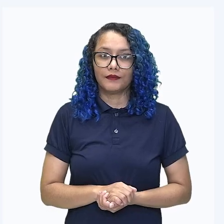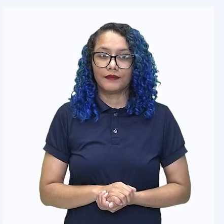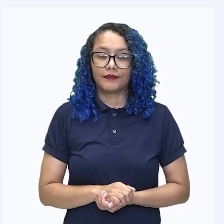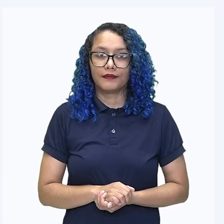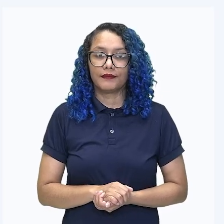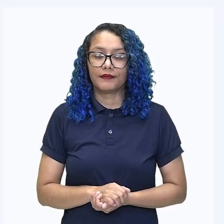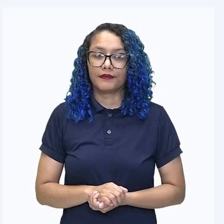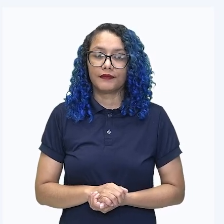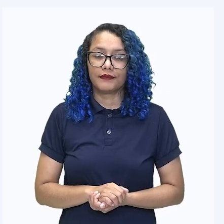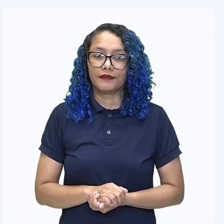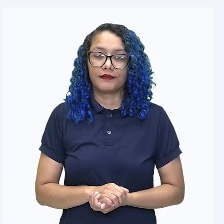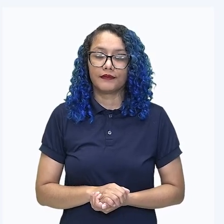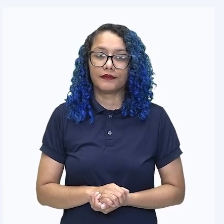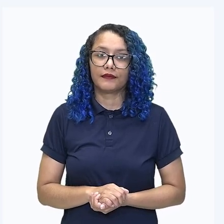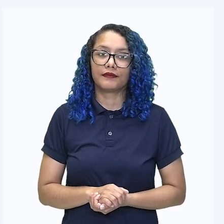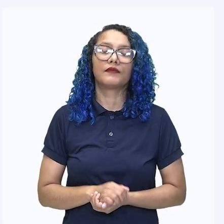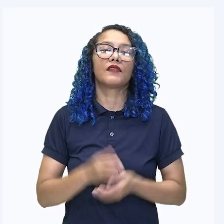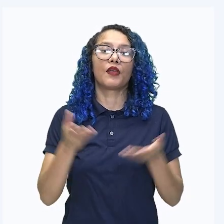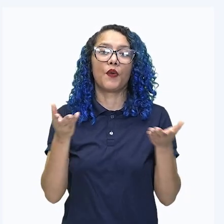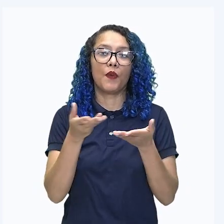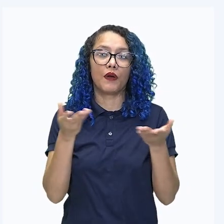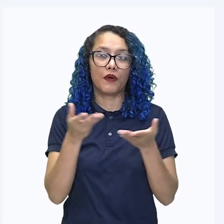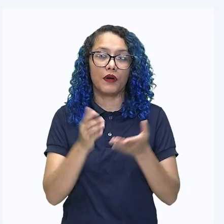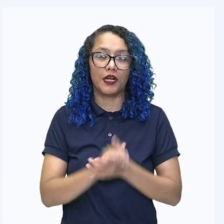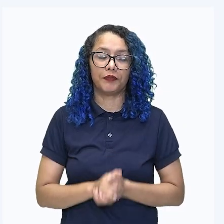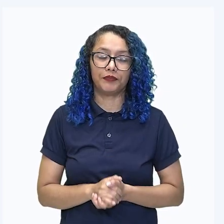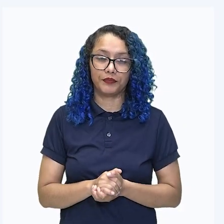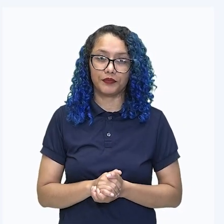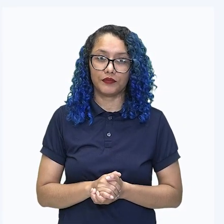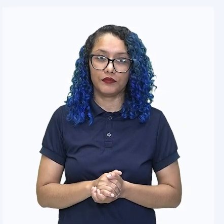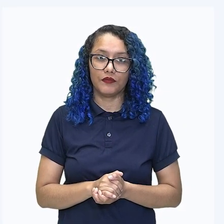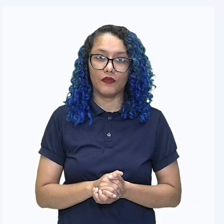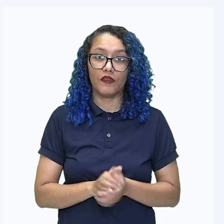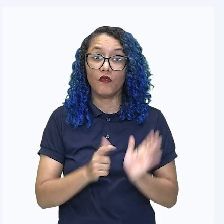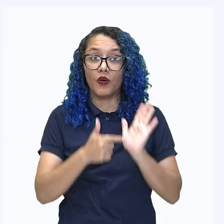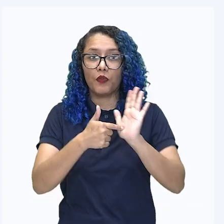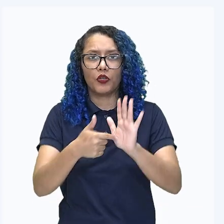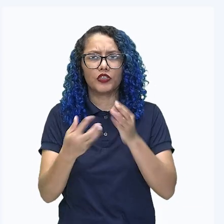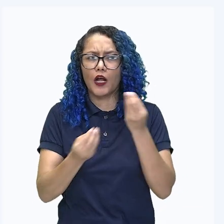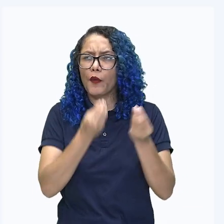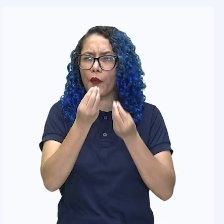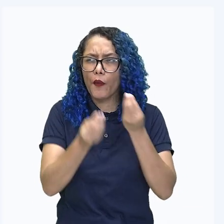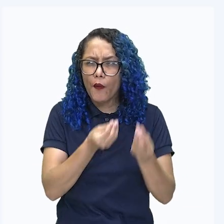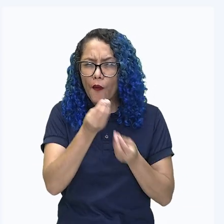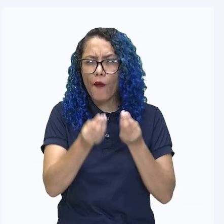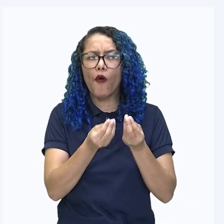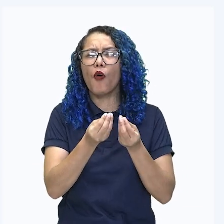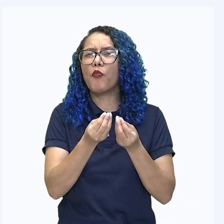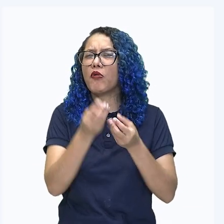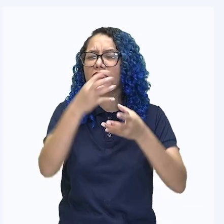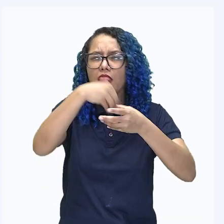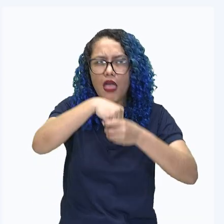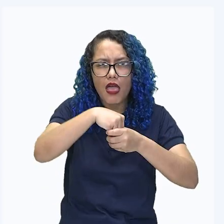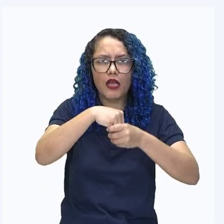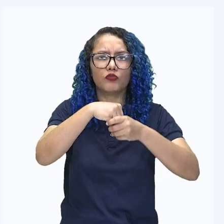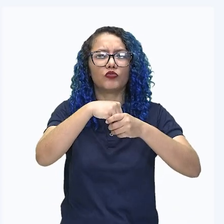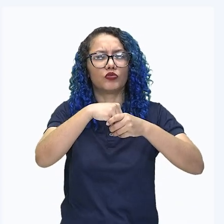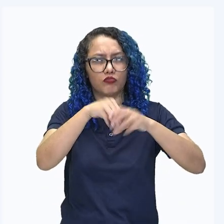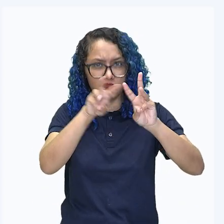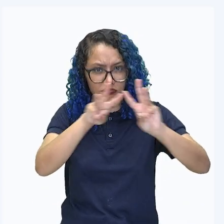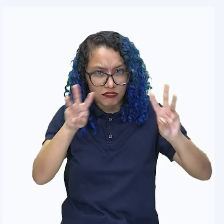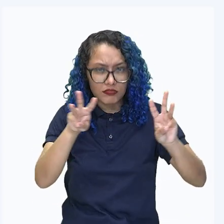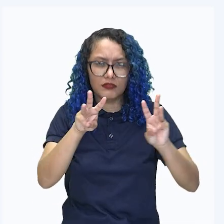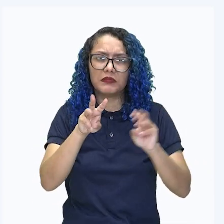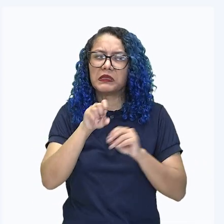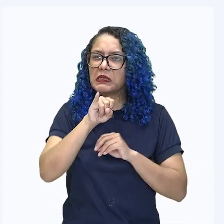É isso, né? A gente vai passar aqui mais ou menos pelo esquema de como funciona o Diário Digital, para aqueles que ainda